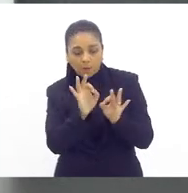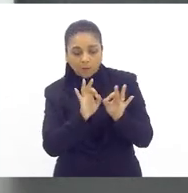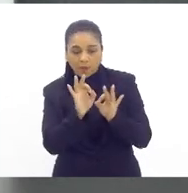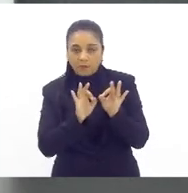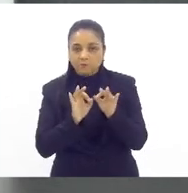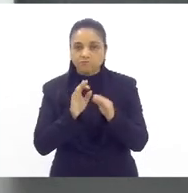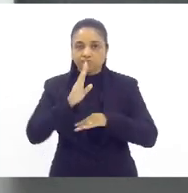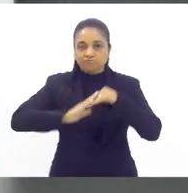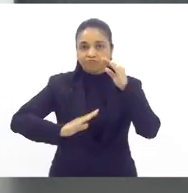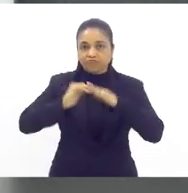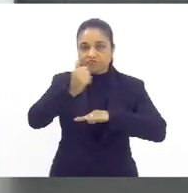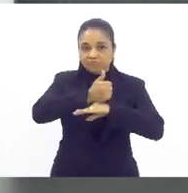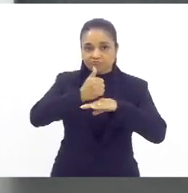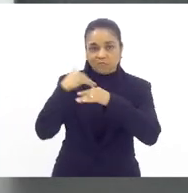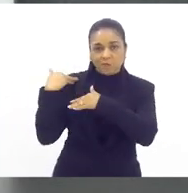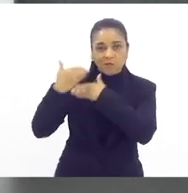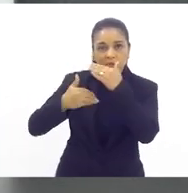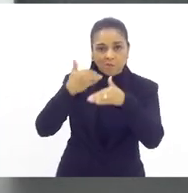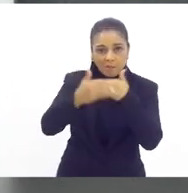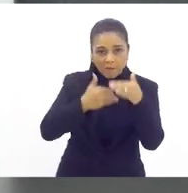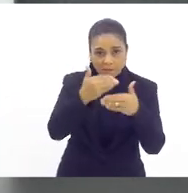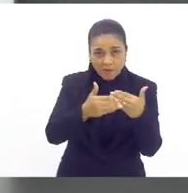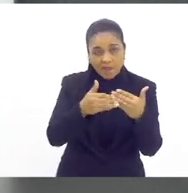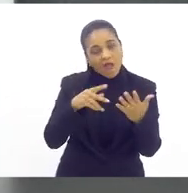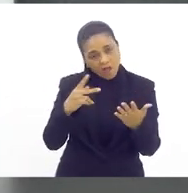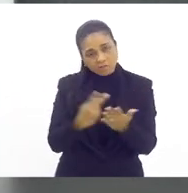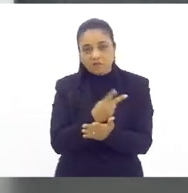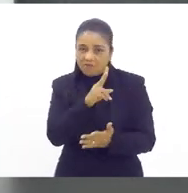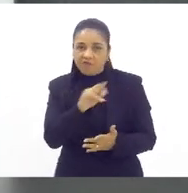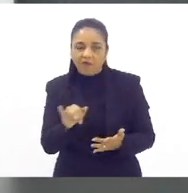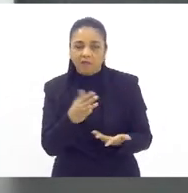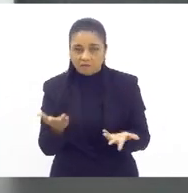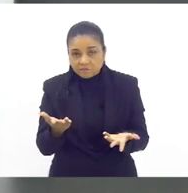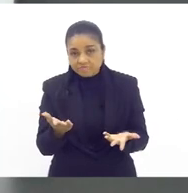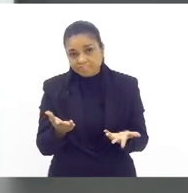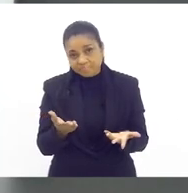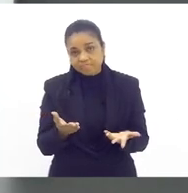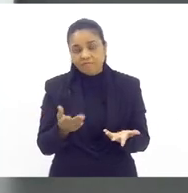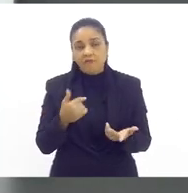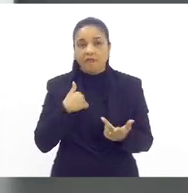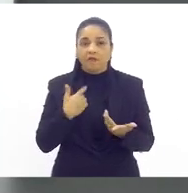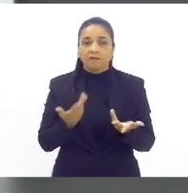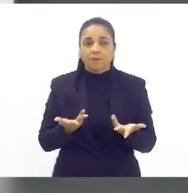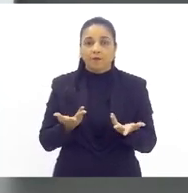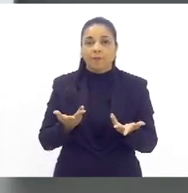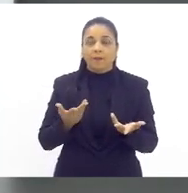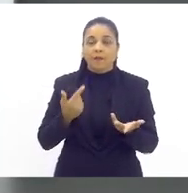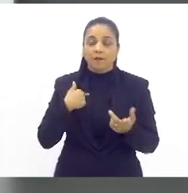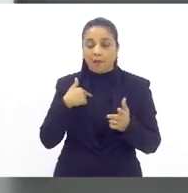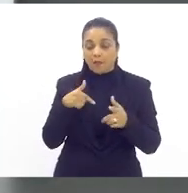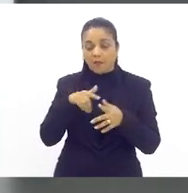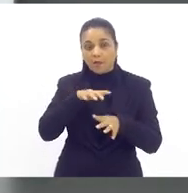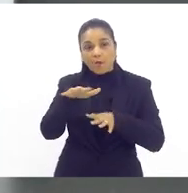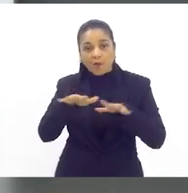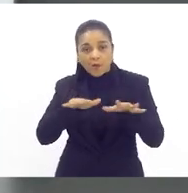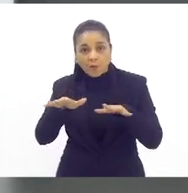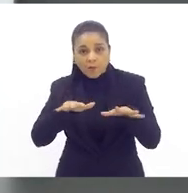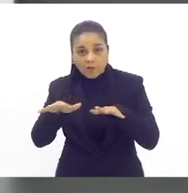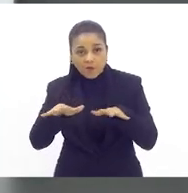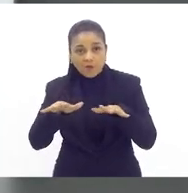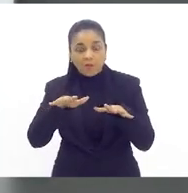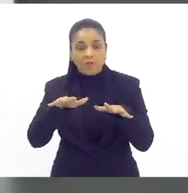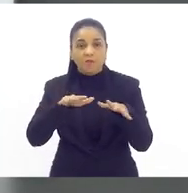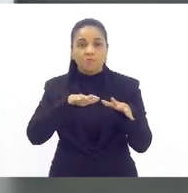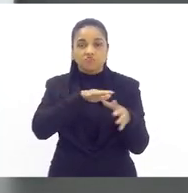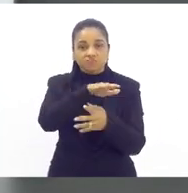carreira Esse é fato é isso que vai acontecer e nós e nós aí estamos nos mobilizando para isso para